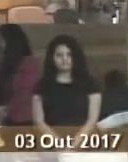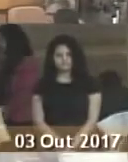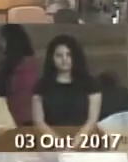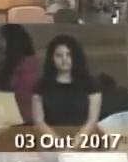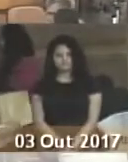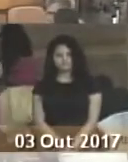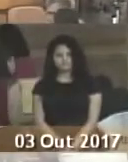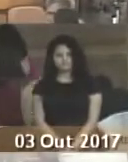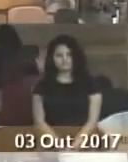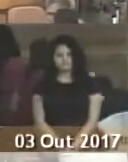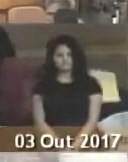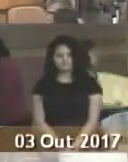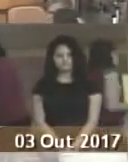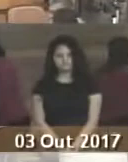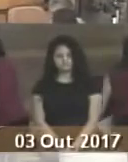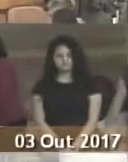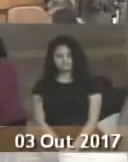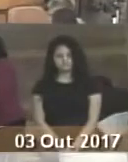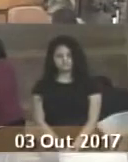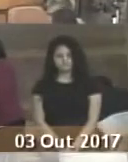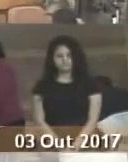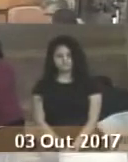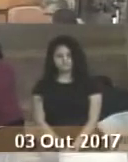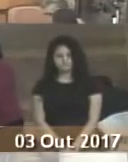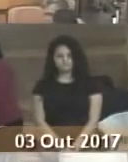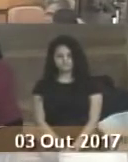Vou ter que abrir sem a Luciana.